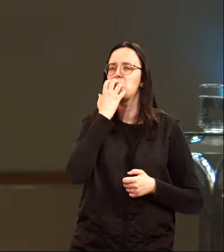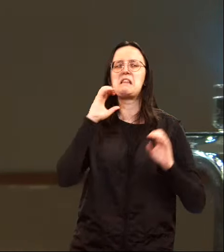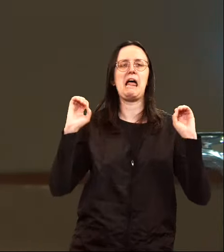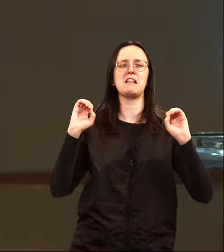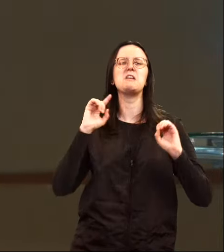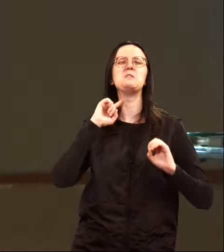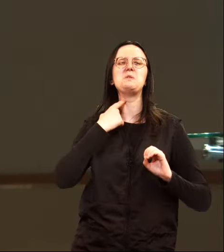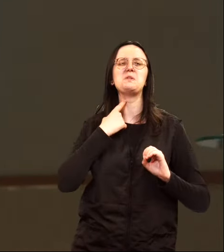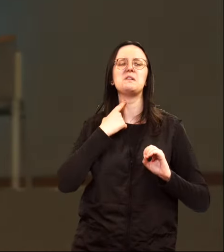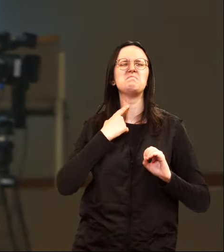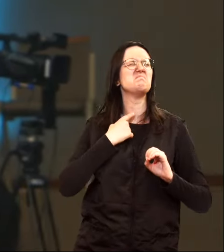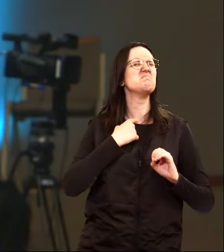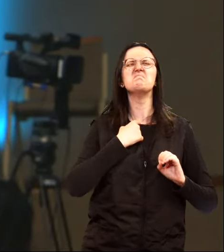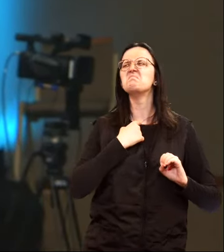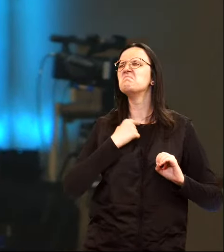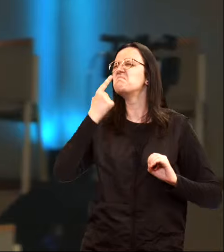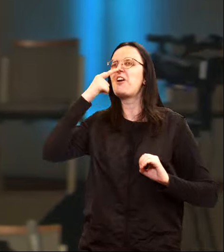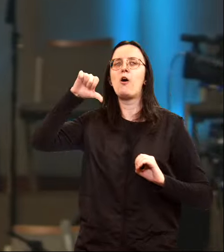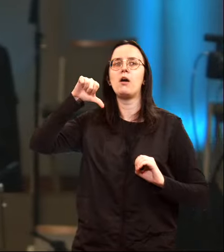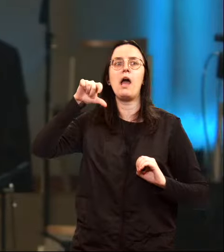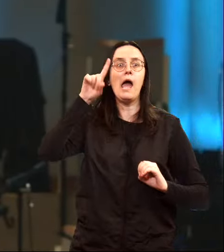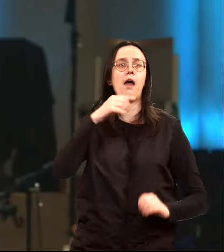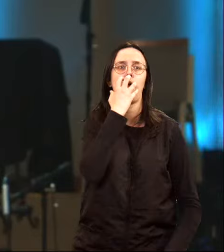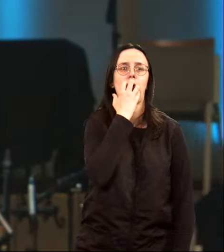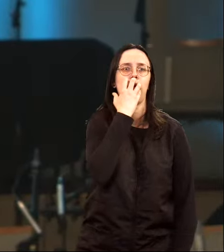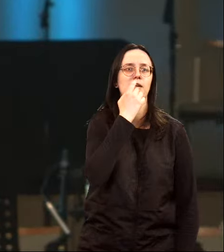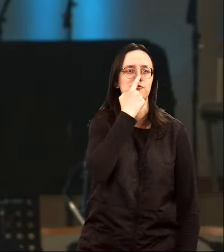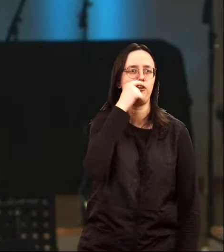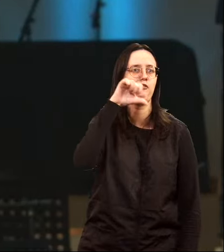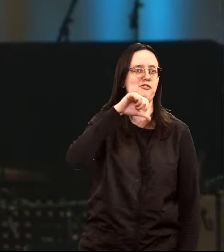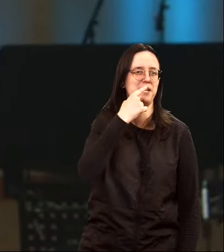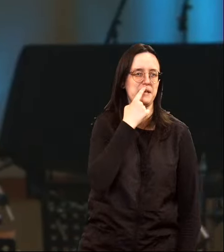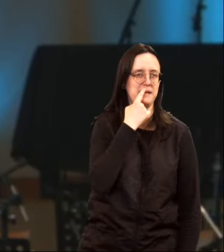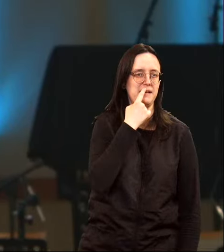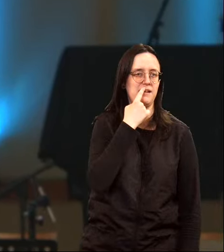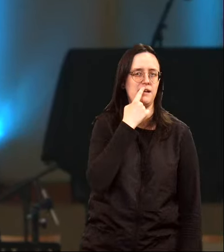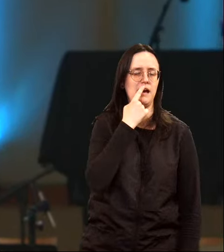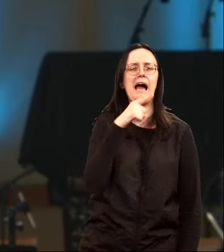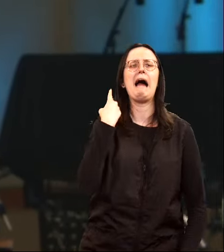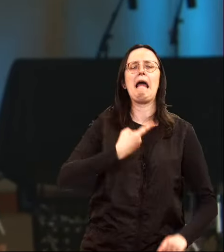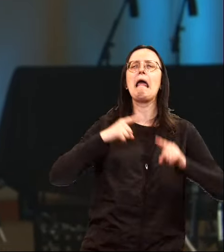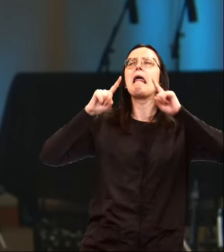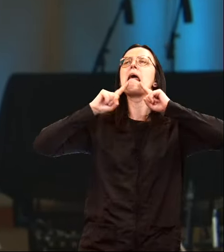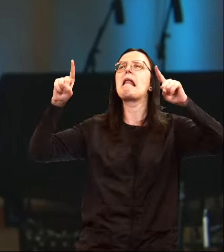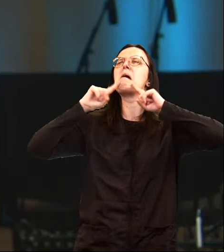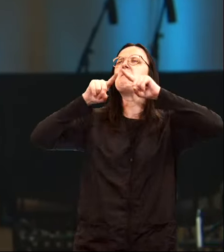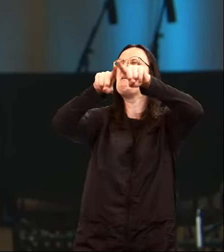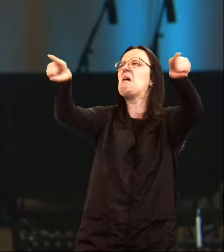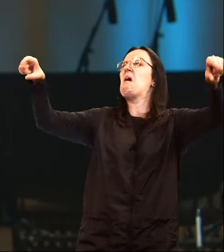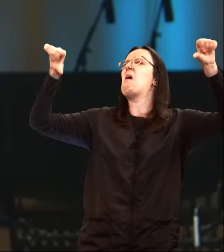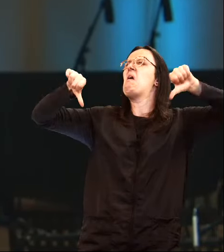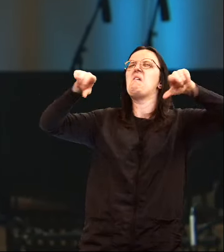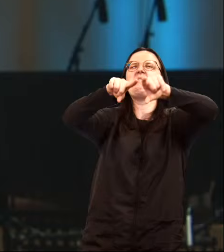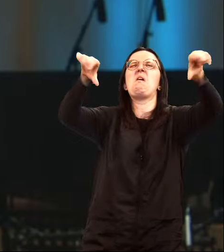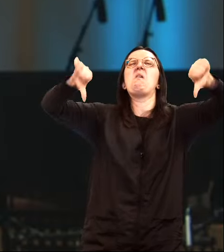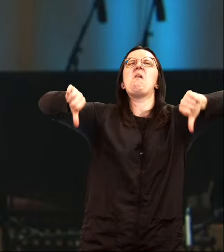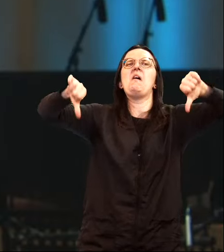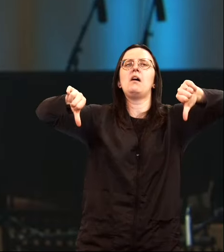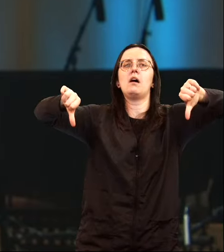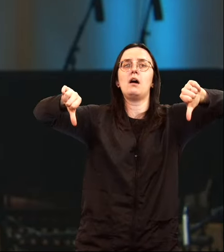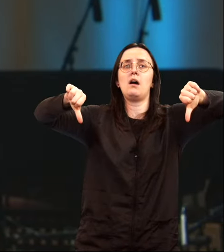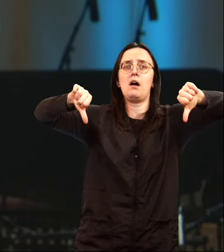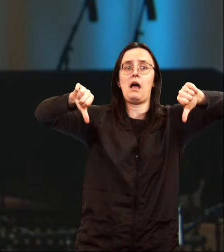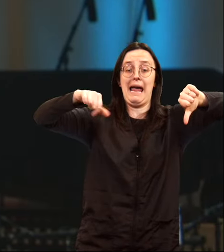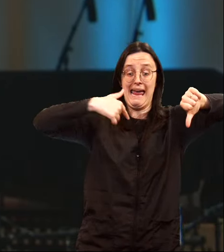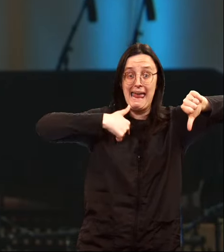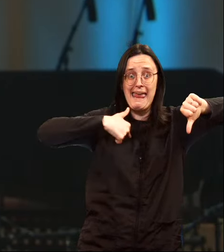fedido. Muitas vezes a gente reclama, o mundo está ruim, está tudo ruim, mas